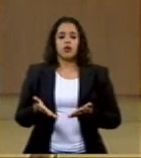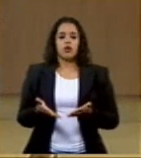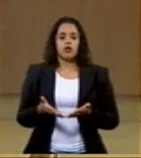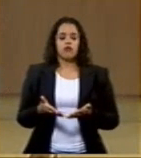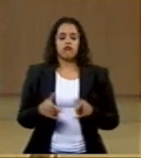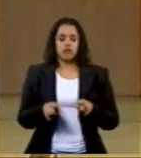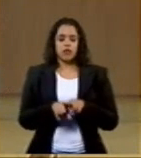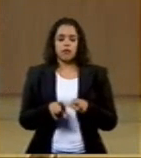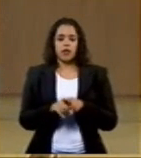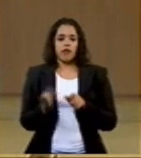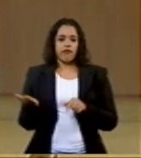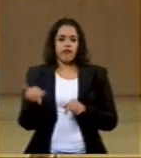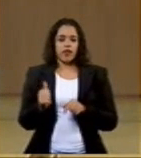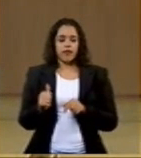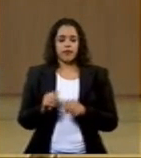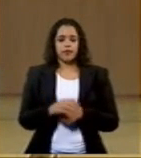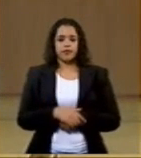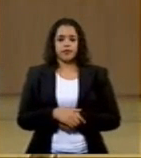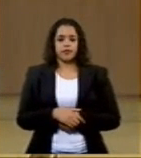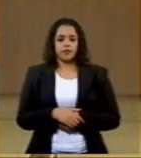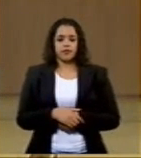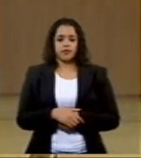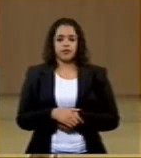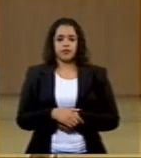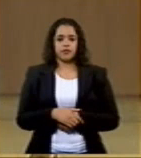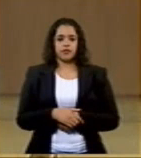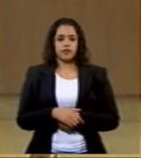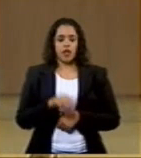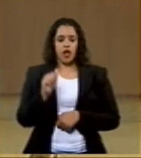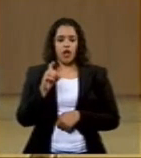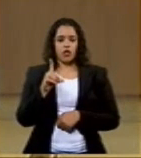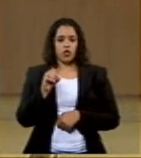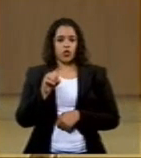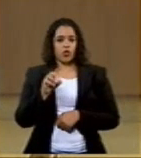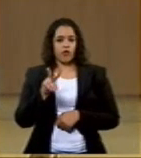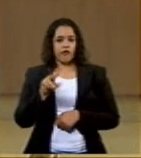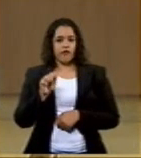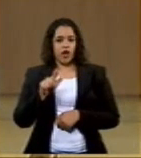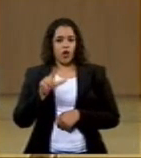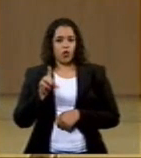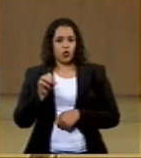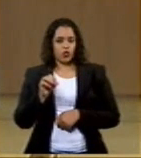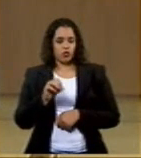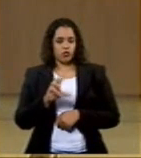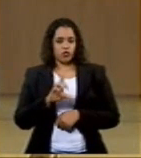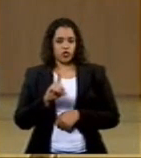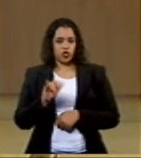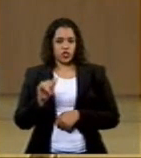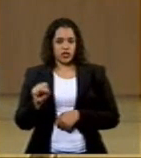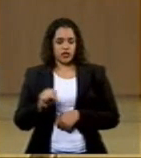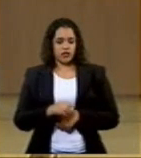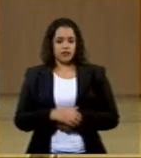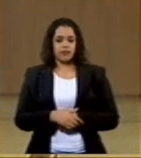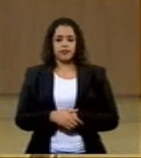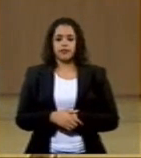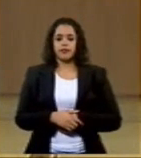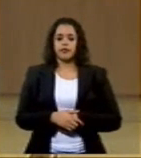Amicus Curiae, Federação Nacional dos Portuários, ao doutor Adovaldo Dias de Medeiros Filho.